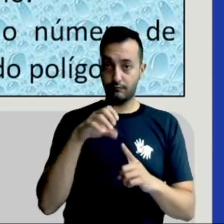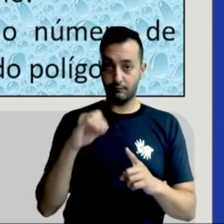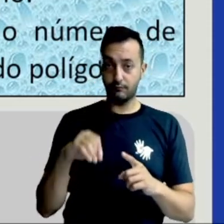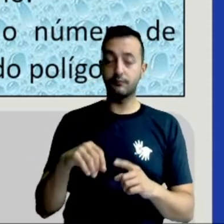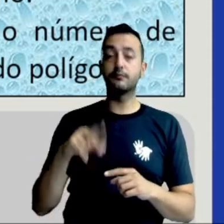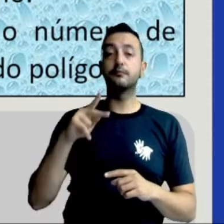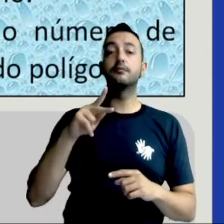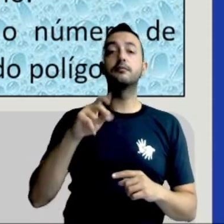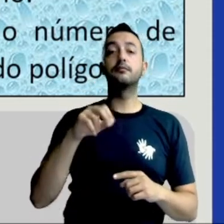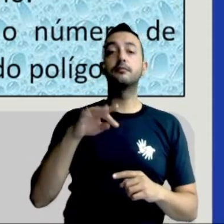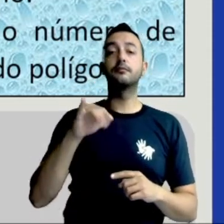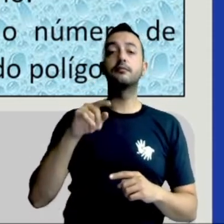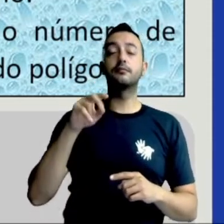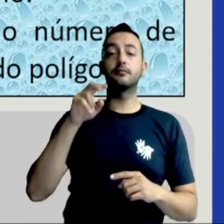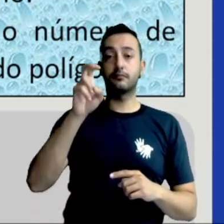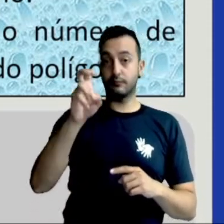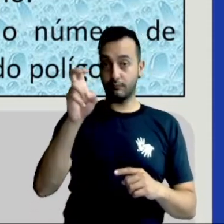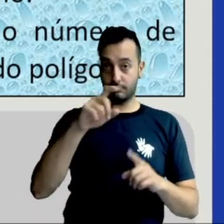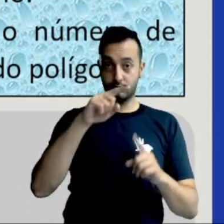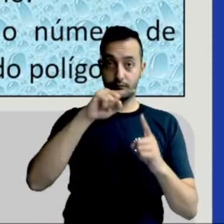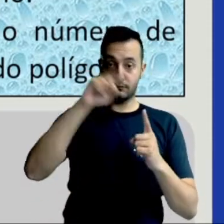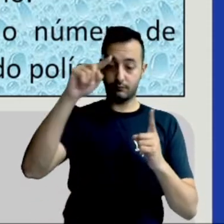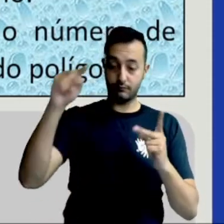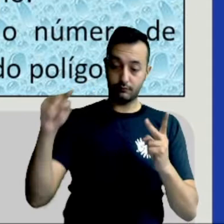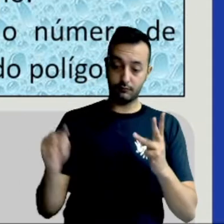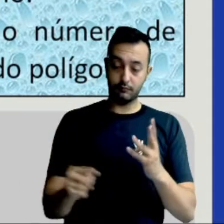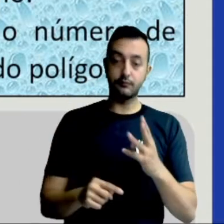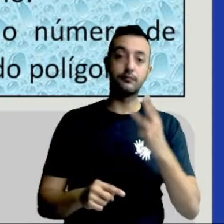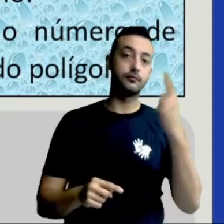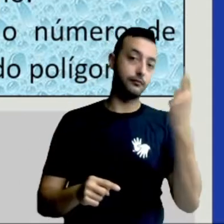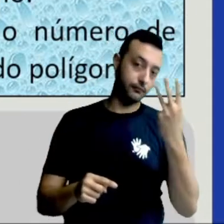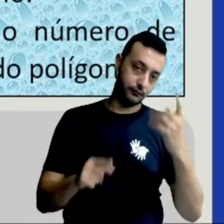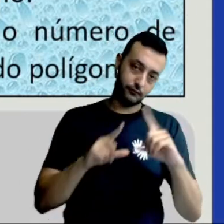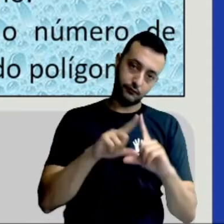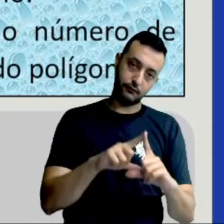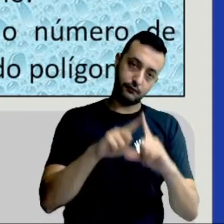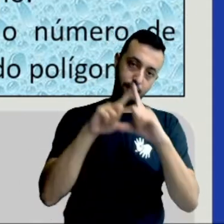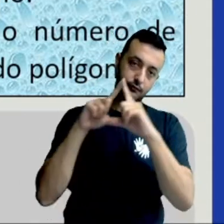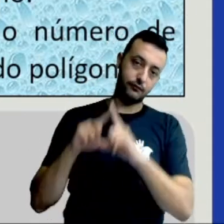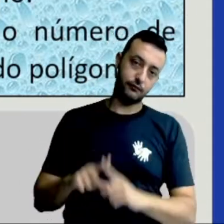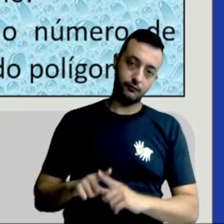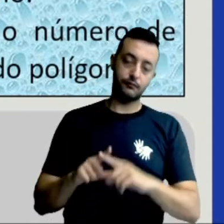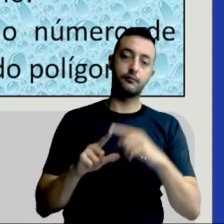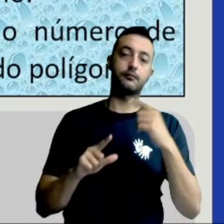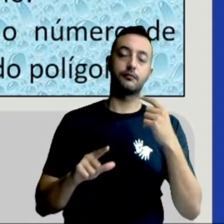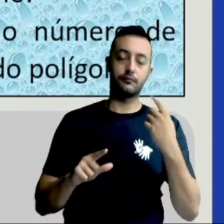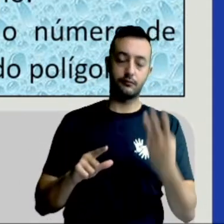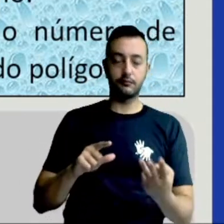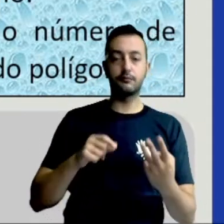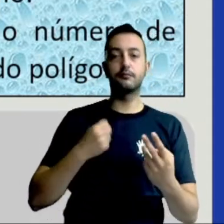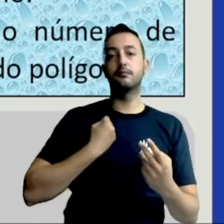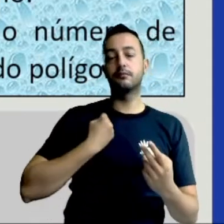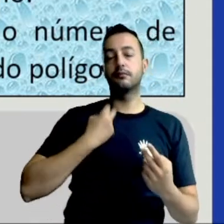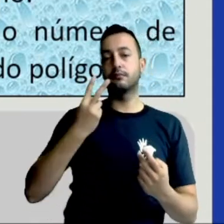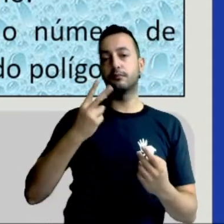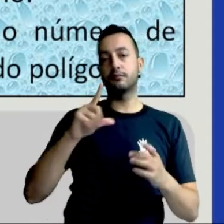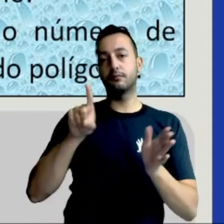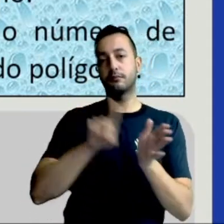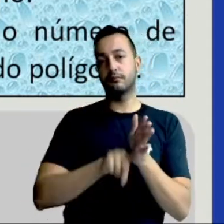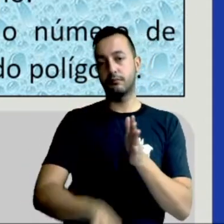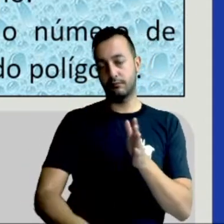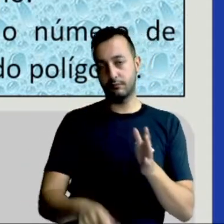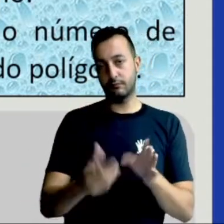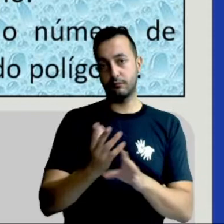Pentágono, que tem 5 lados, é dividido em 3 triângulos. Lembra que eu falei? 2 números a menos que a quantidade de lados,